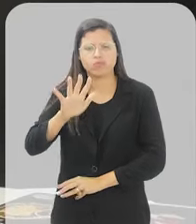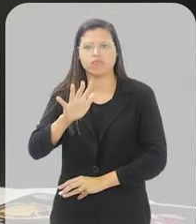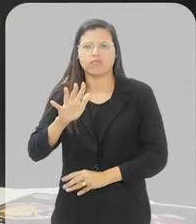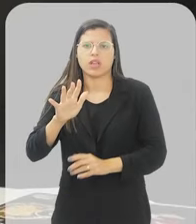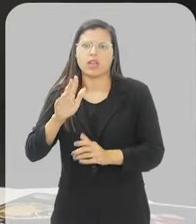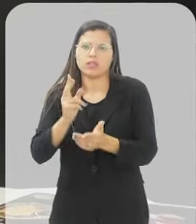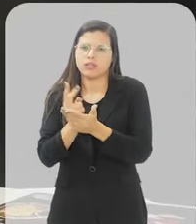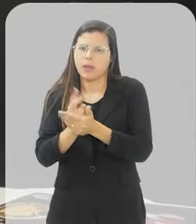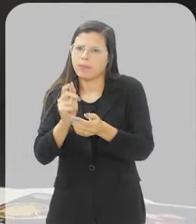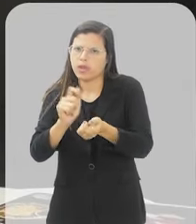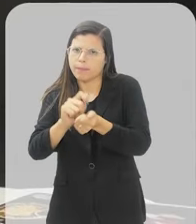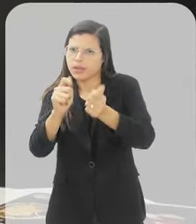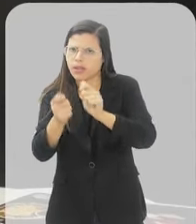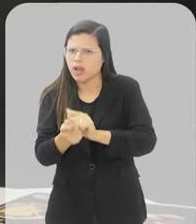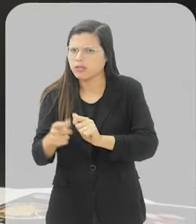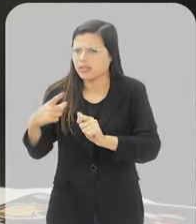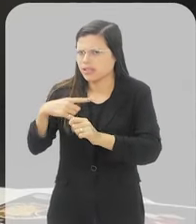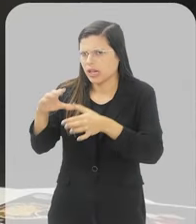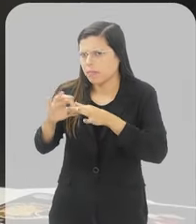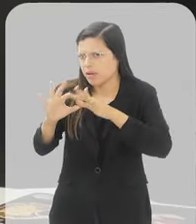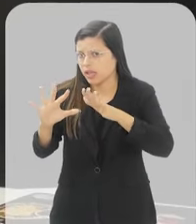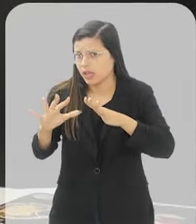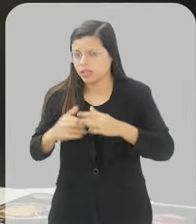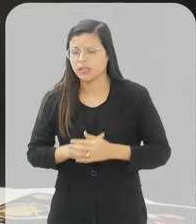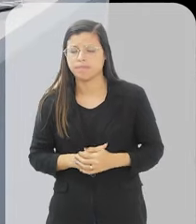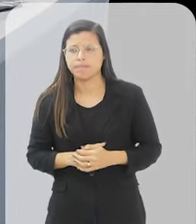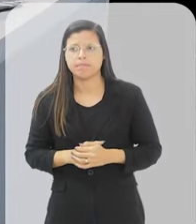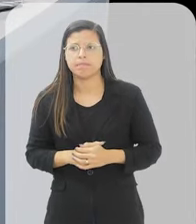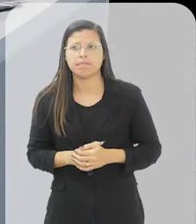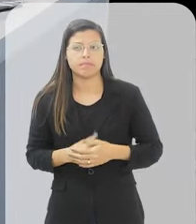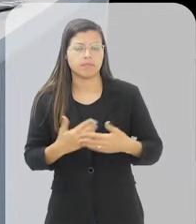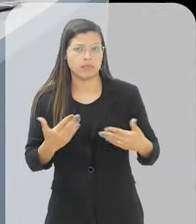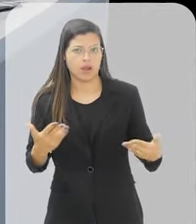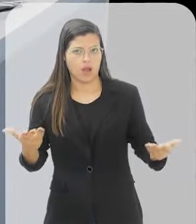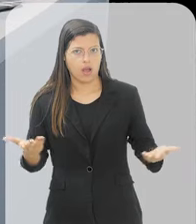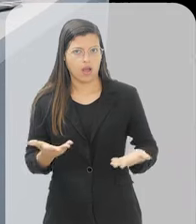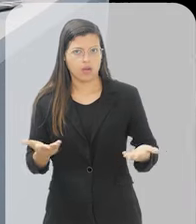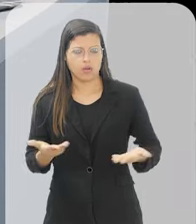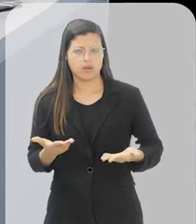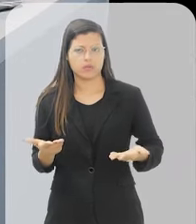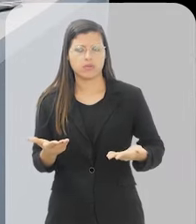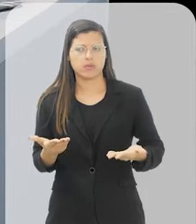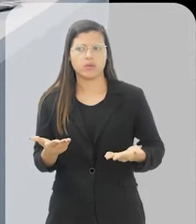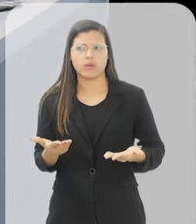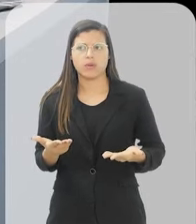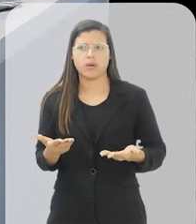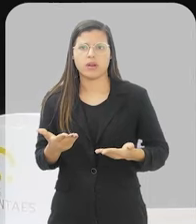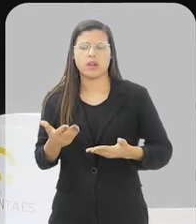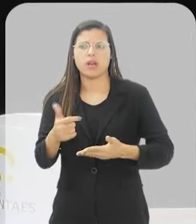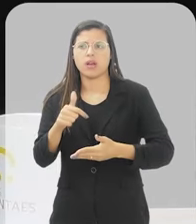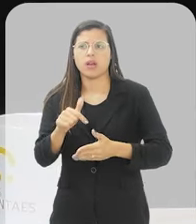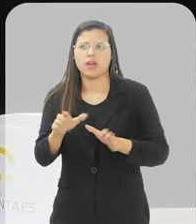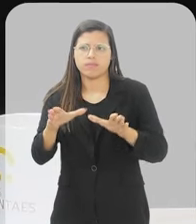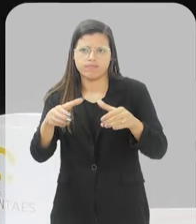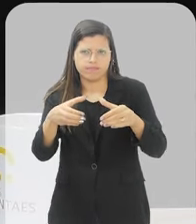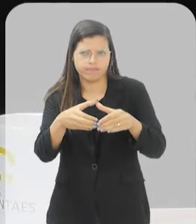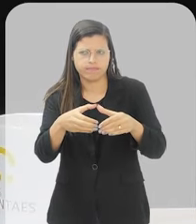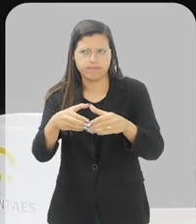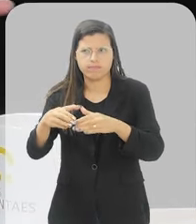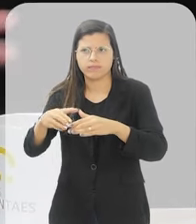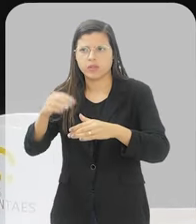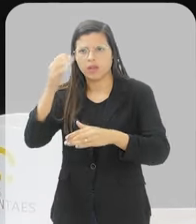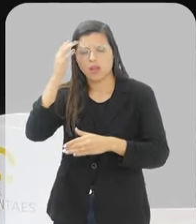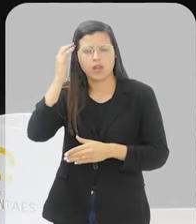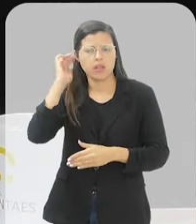Sim. adaptada, né? Você tem essa liberdade? Sim, agora é mais, né, com mais tempo de escola e às